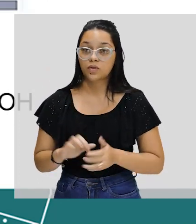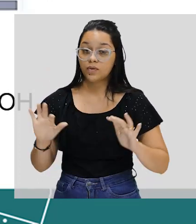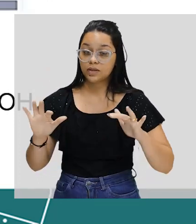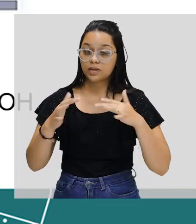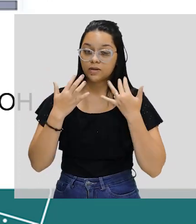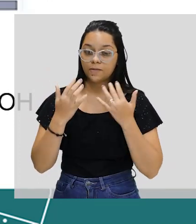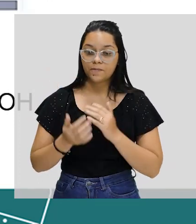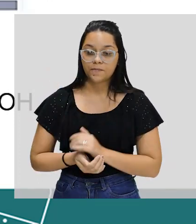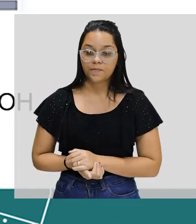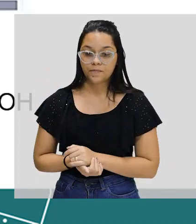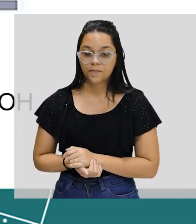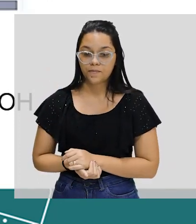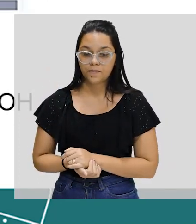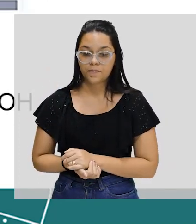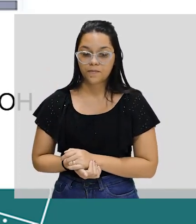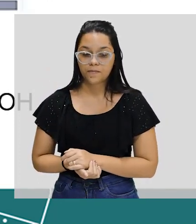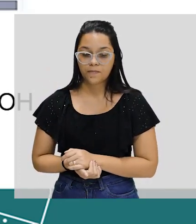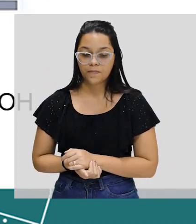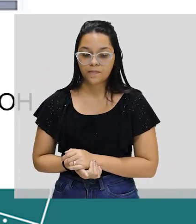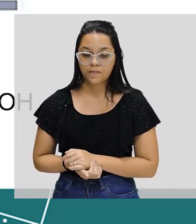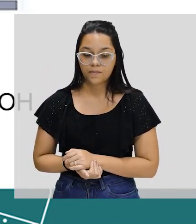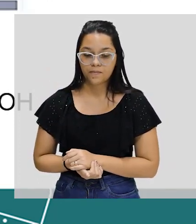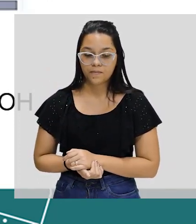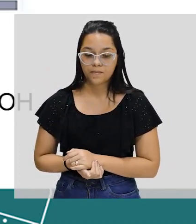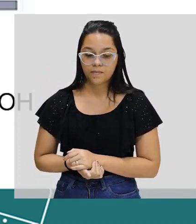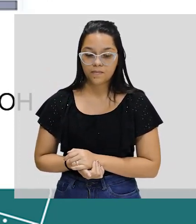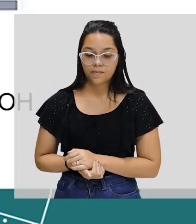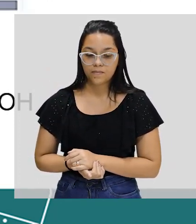atenção. Então, nós temos aqui, olha só,